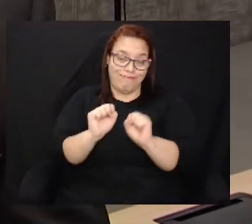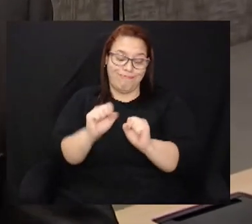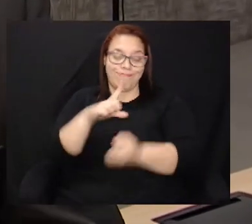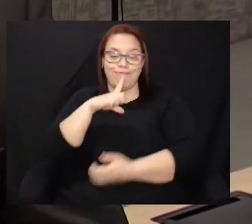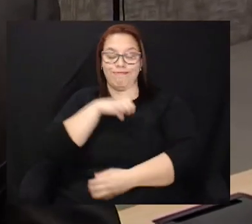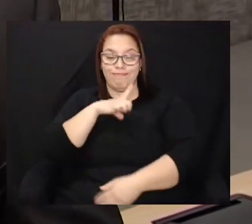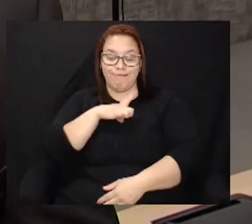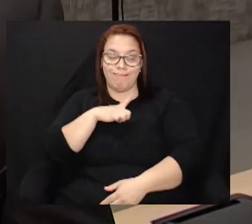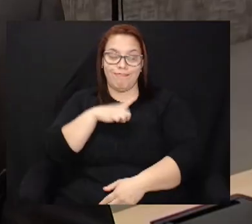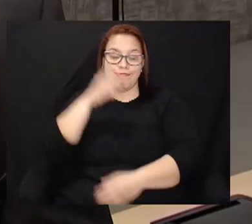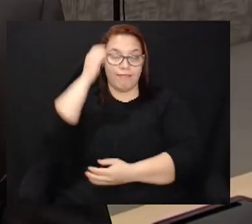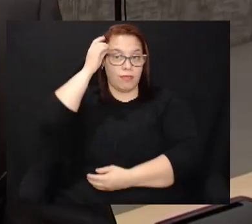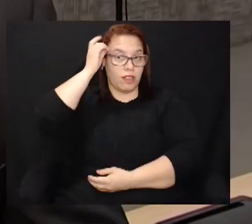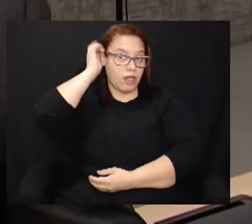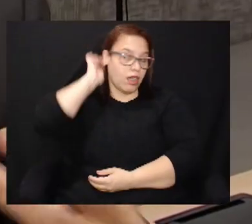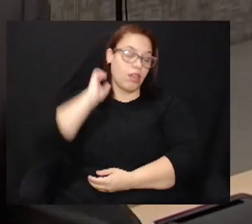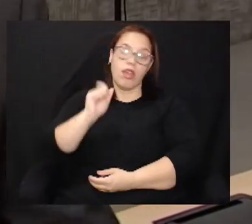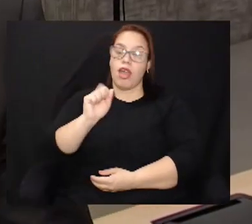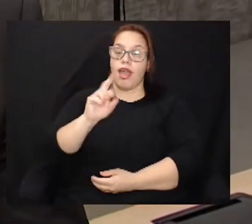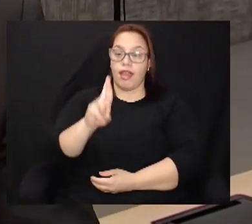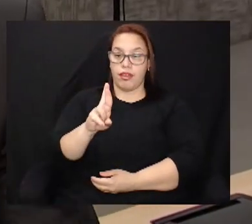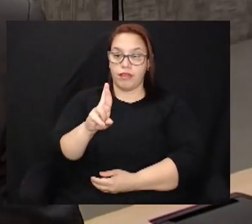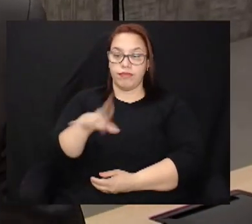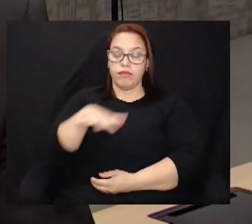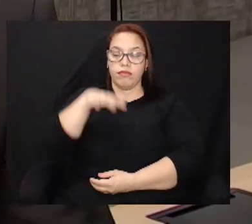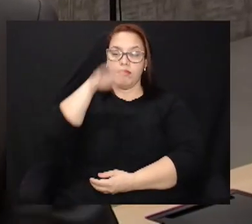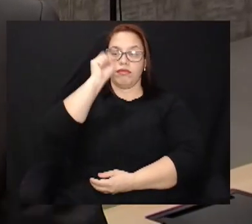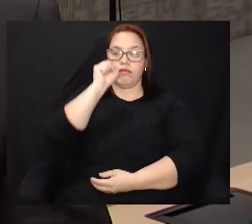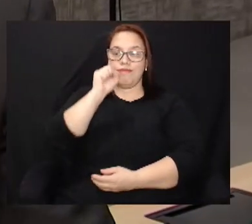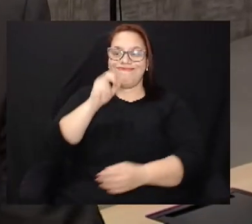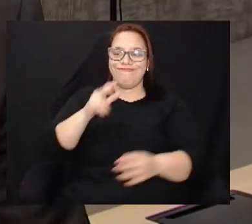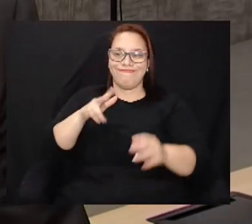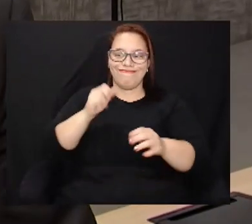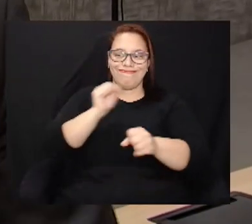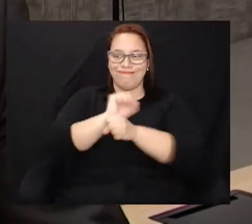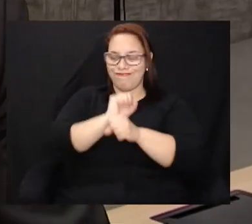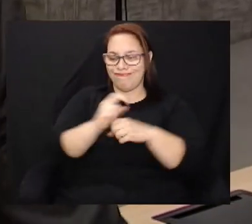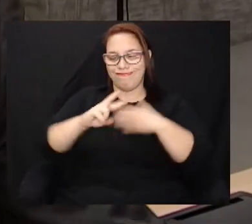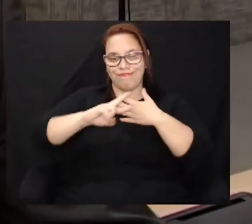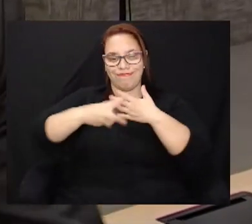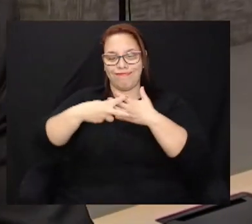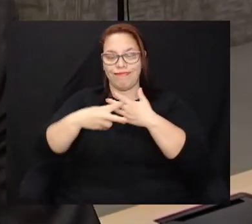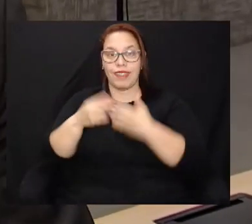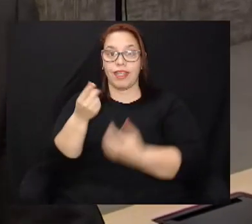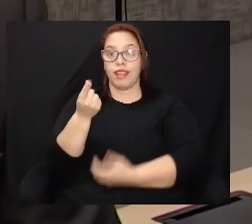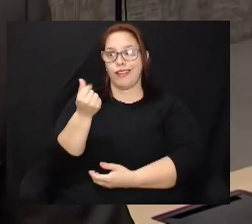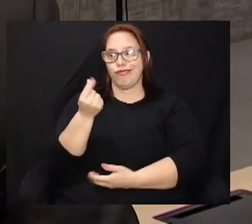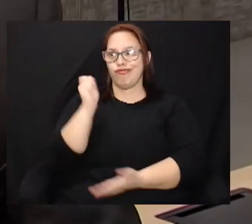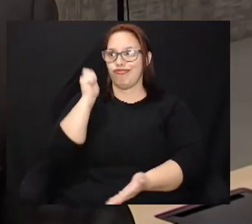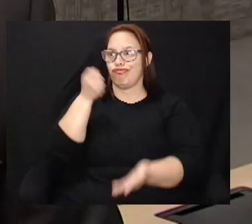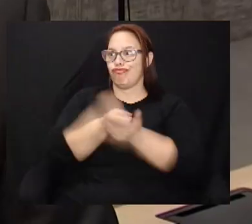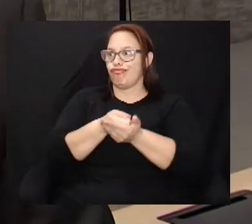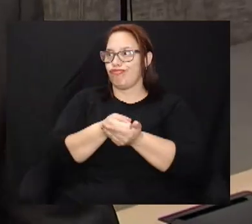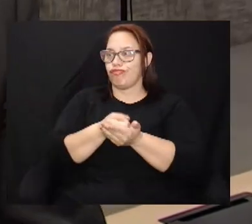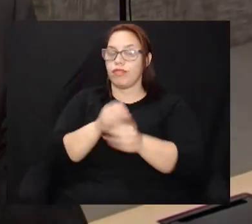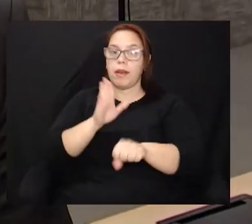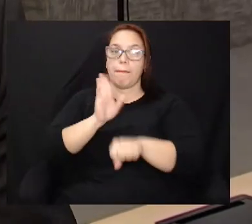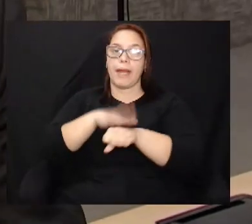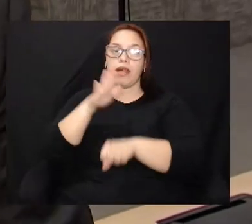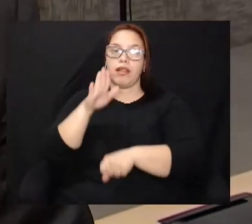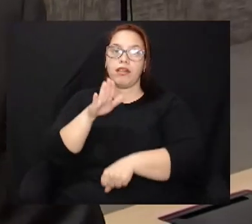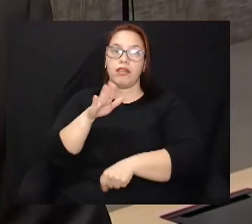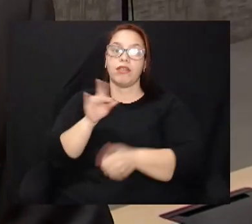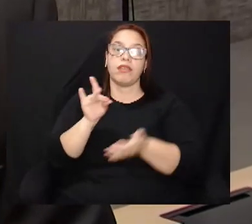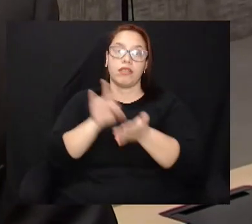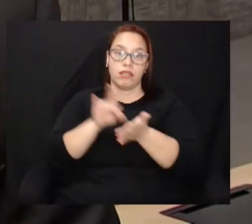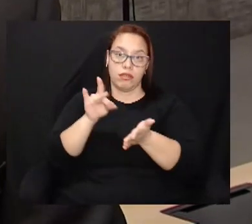ar, e esse ar acaba, obviamente, interferindo diretamente na conta da pessoa, né? A pessoa consome mais do que realmente